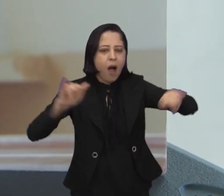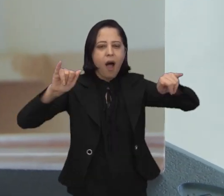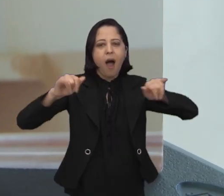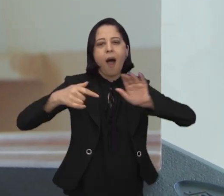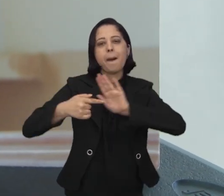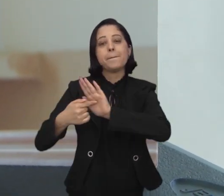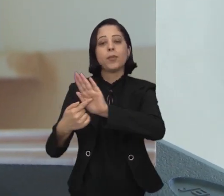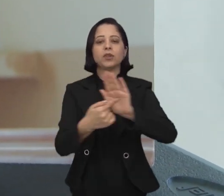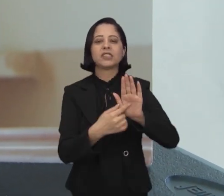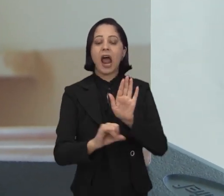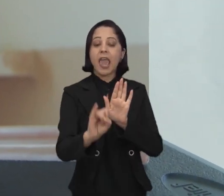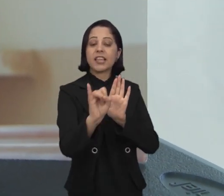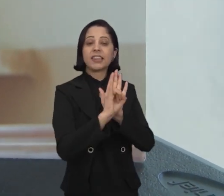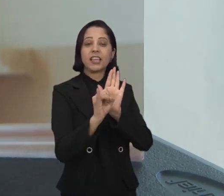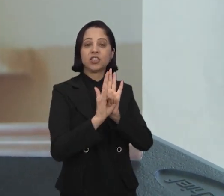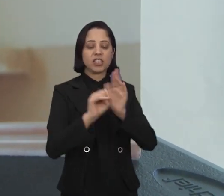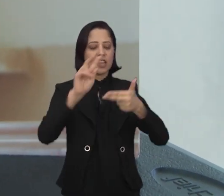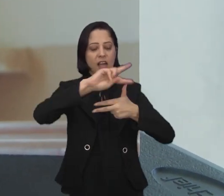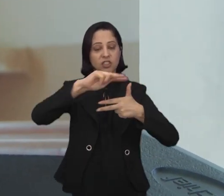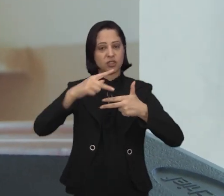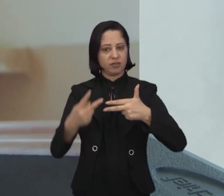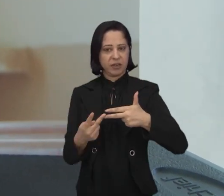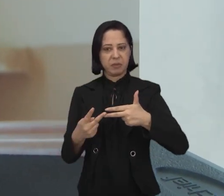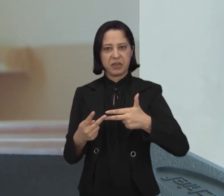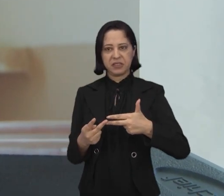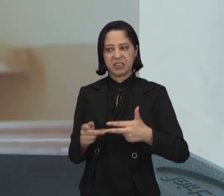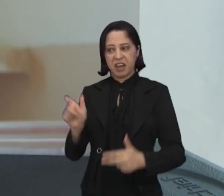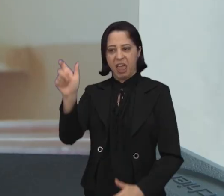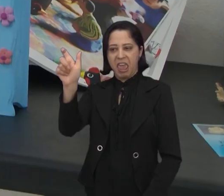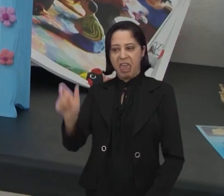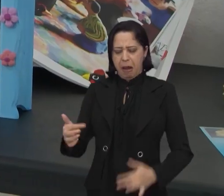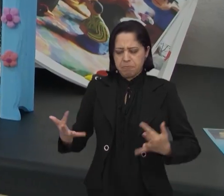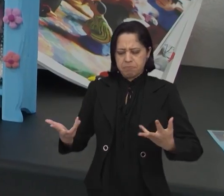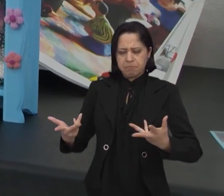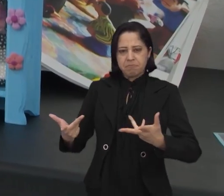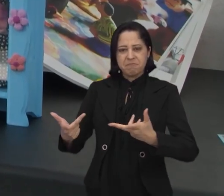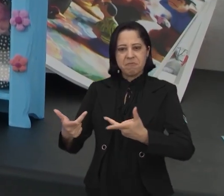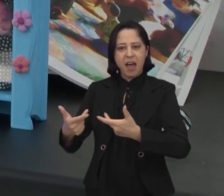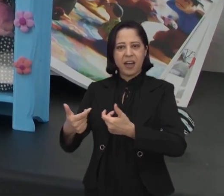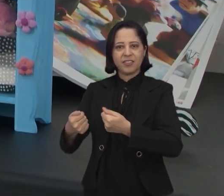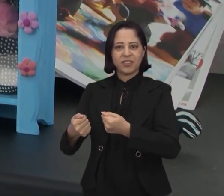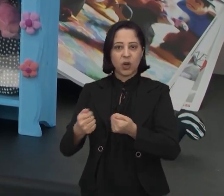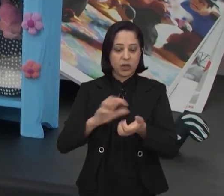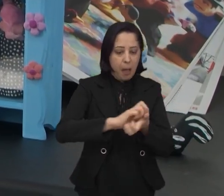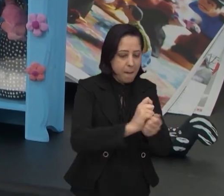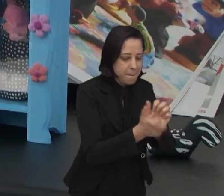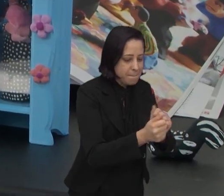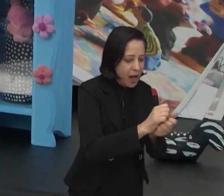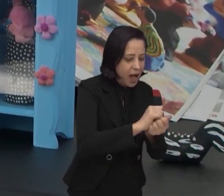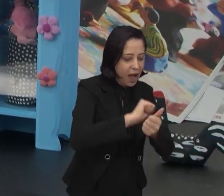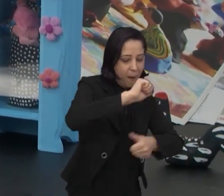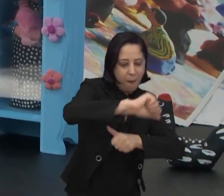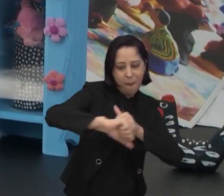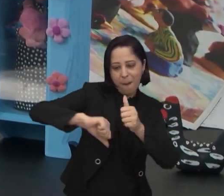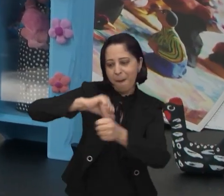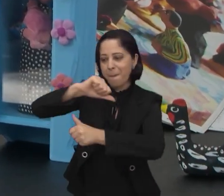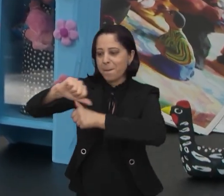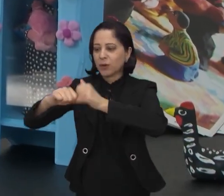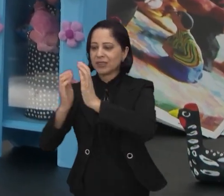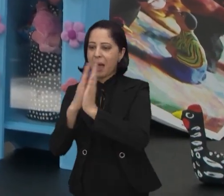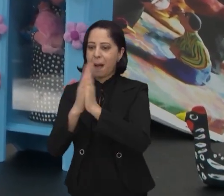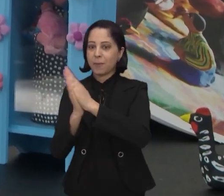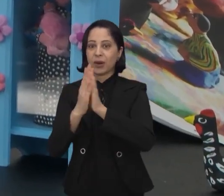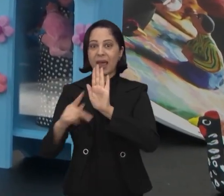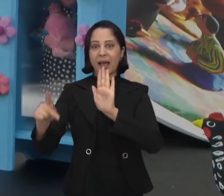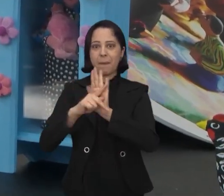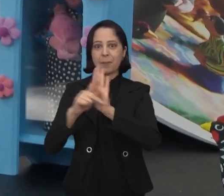a identidade regional pela cidade. Fez isso com a maestria de quem transformava a argila em retratos da